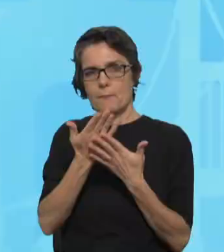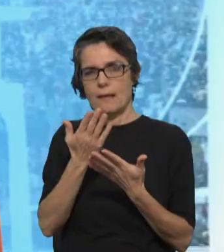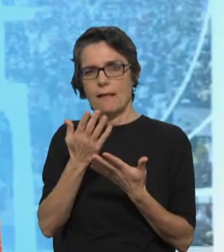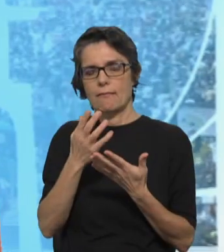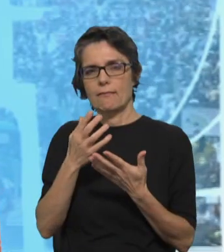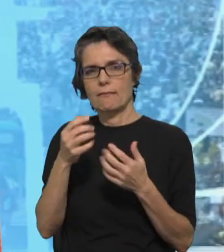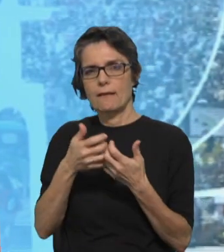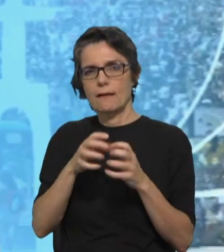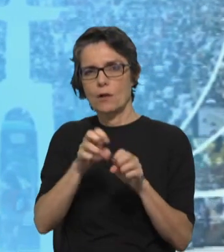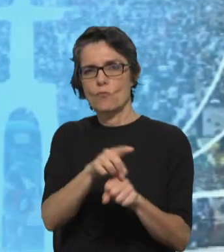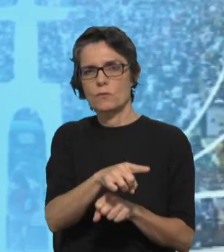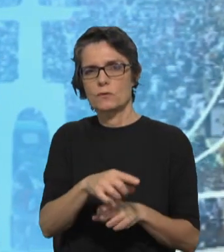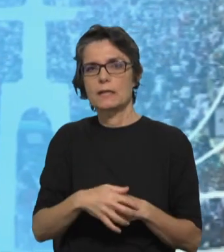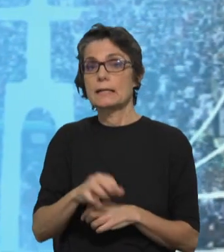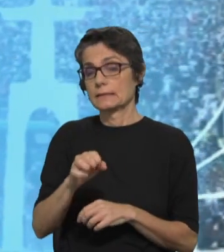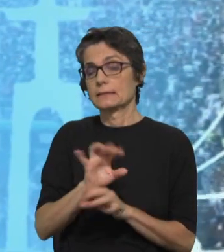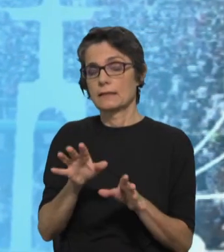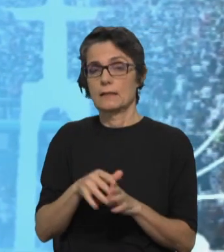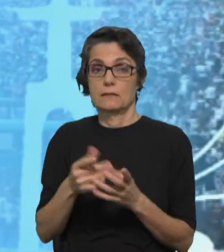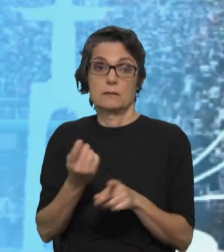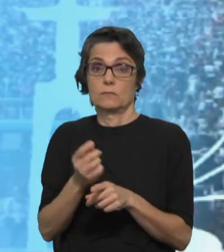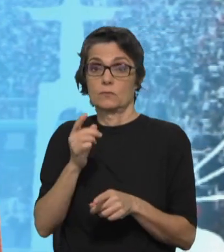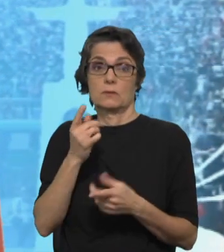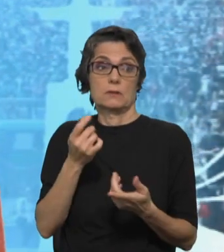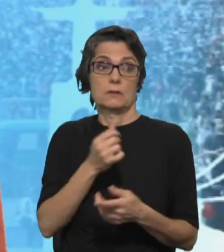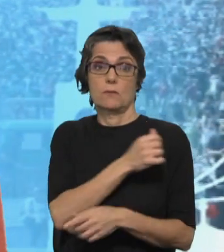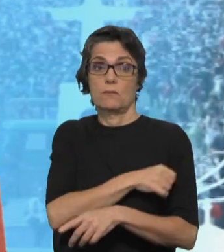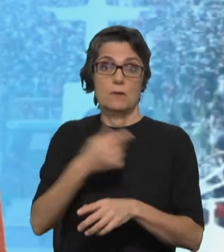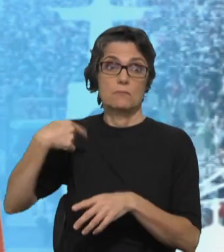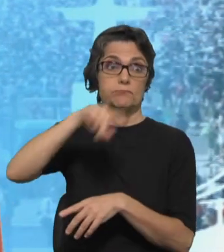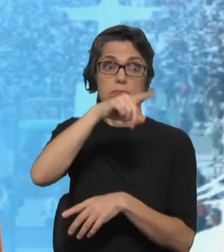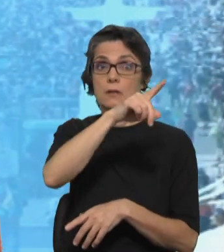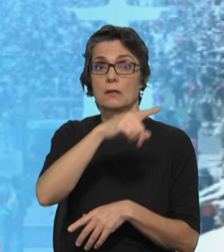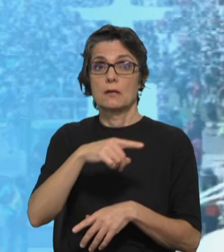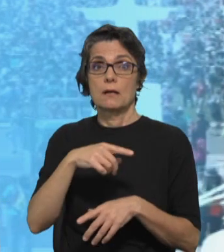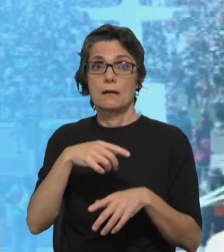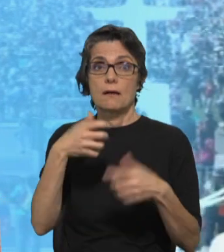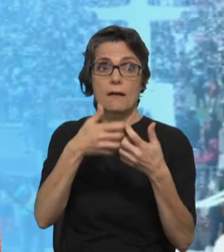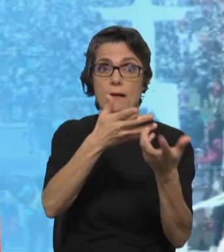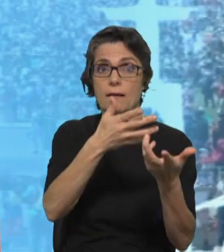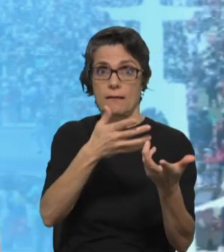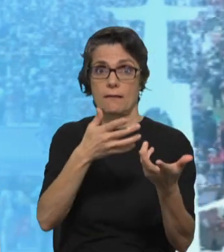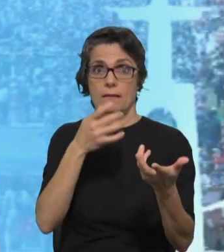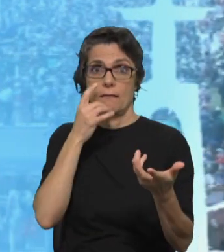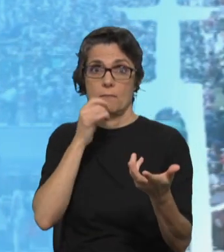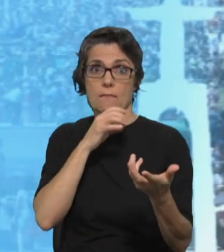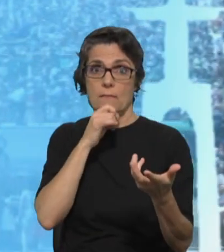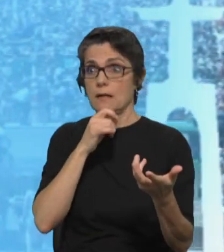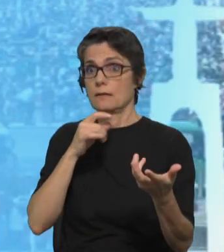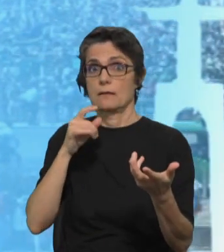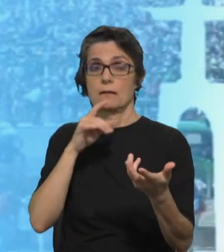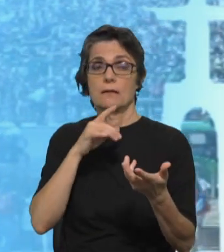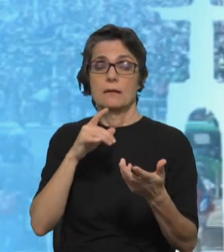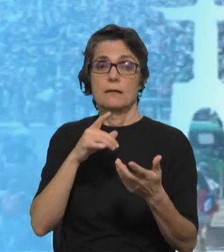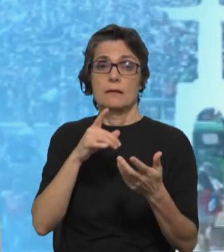juventude era muito sensível porque os rapazes iam para a guerra e os pais dos meus amigos estavam